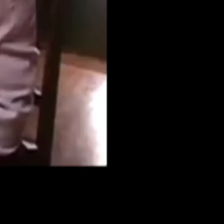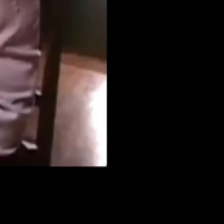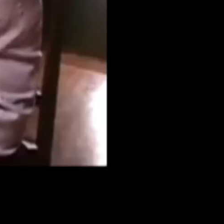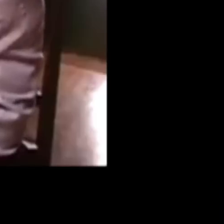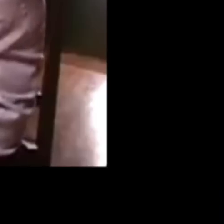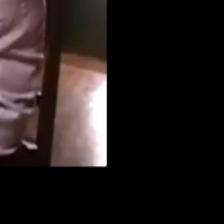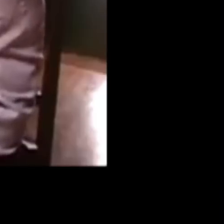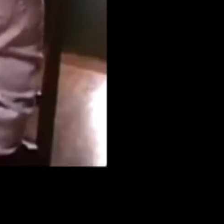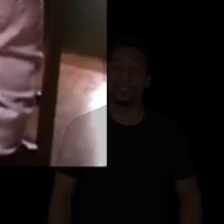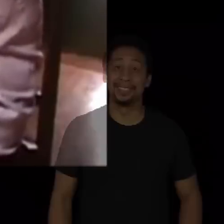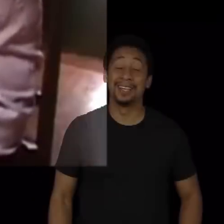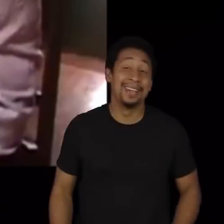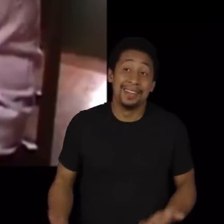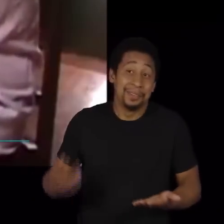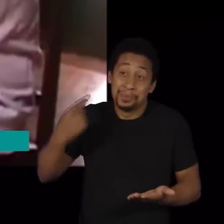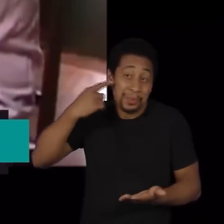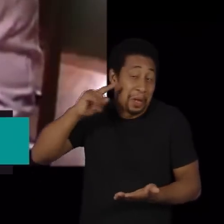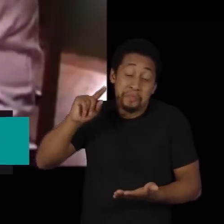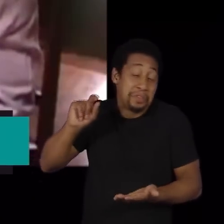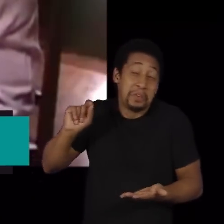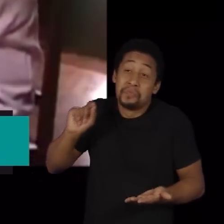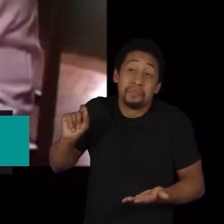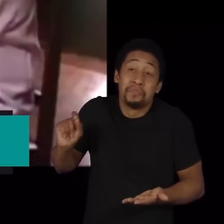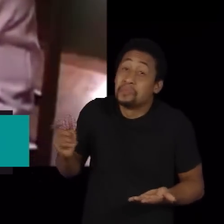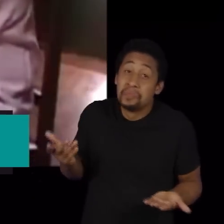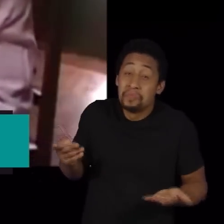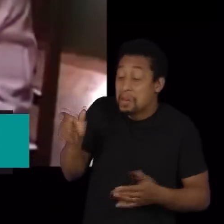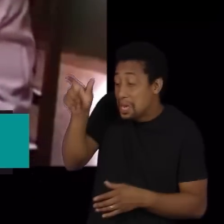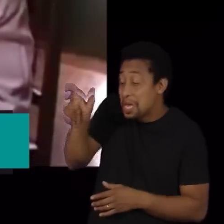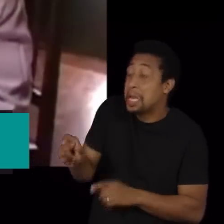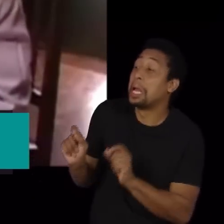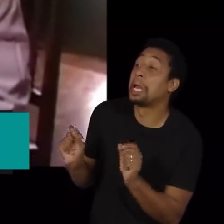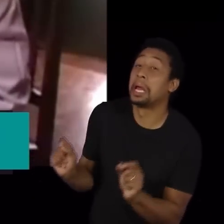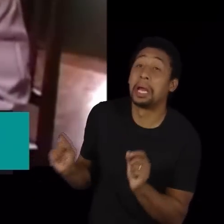Eu não sabia nem quem era a Ruth Escobar, acho que nem ela sabia.